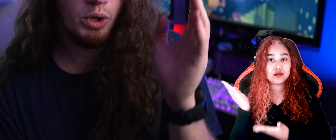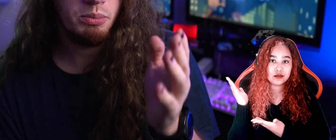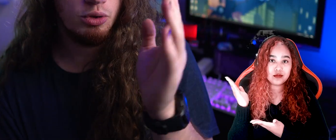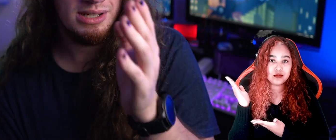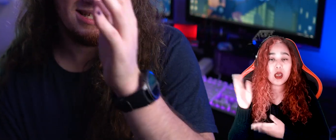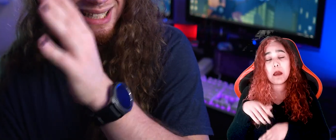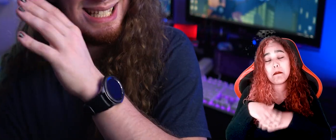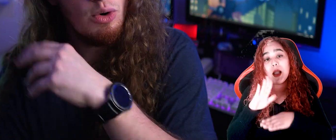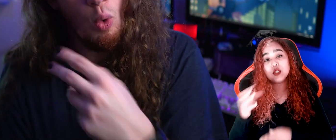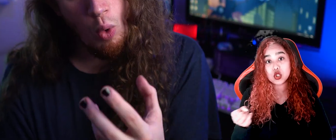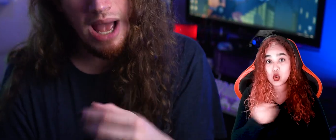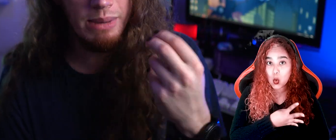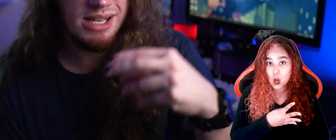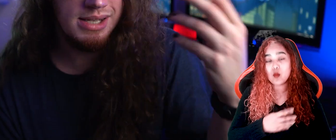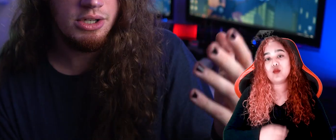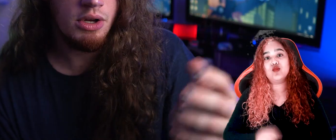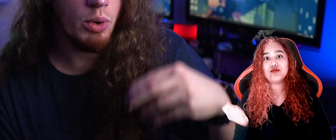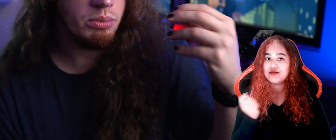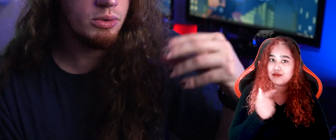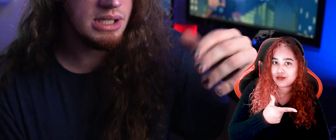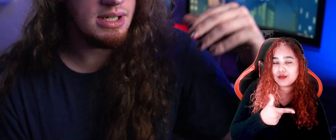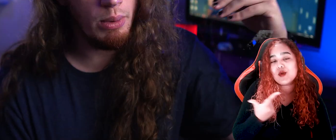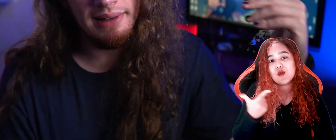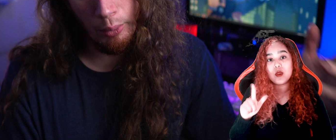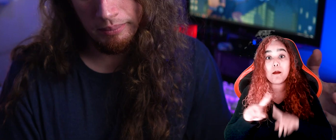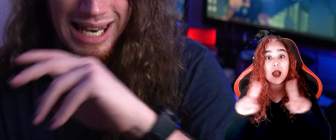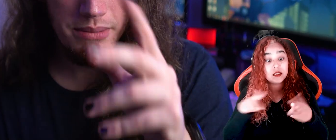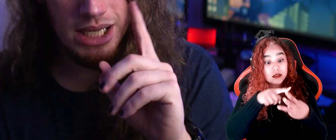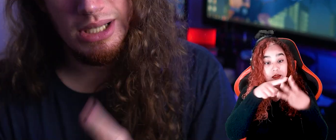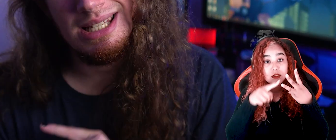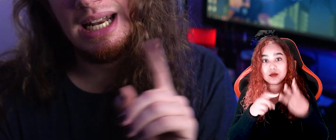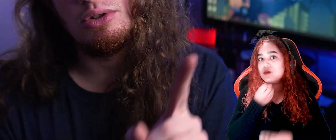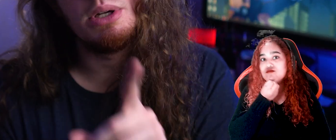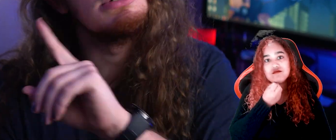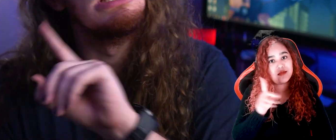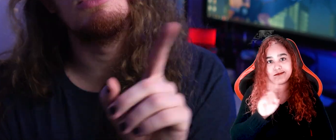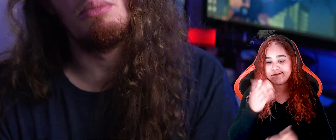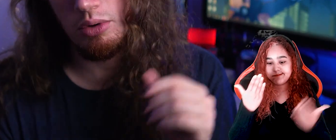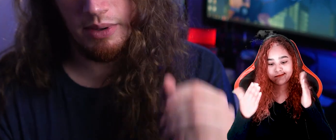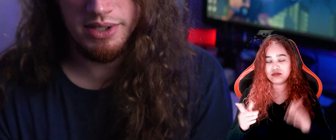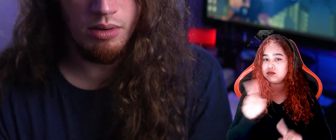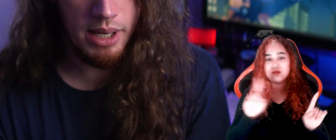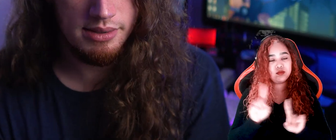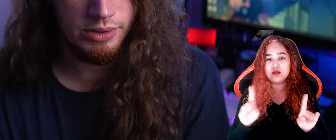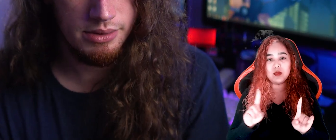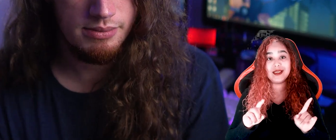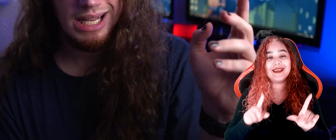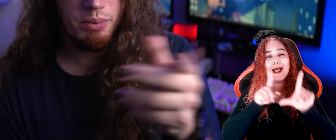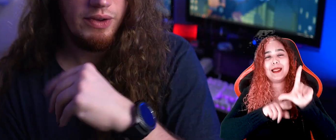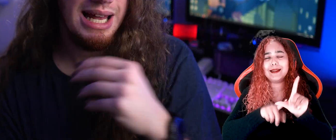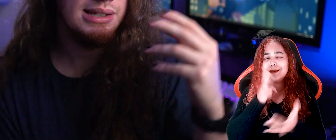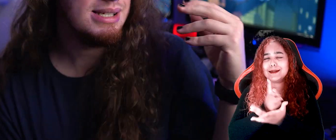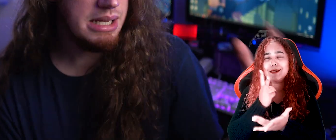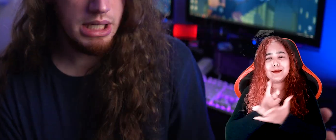Ou seja, um 8265U é mais recente que um 8250U. Lembrando que esses três números não são bons para fazer comparações.